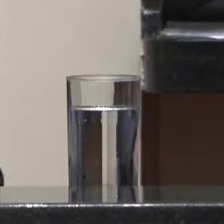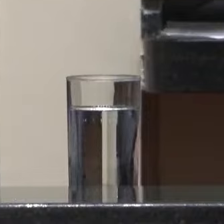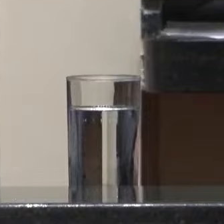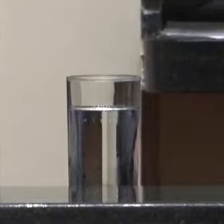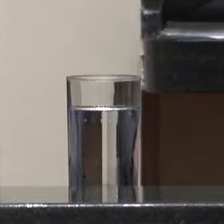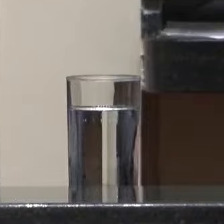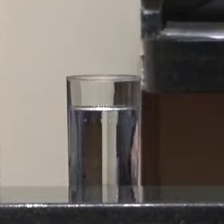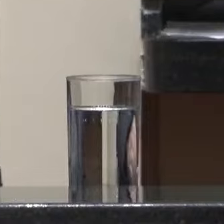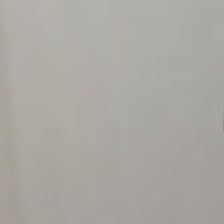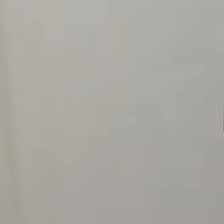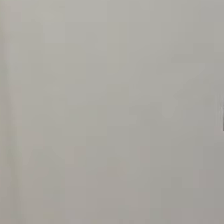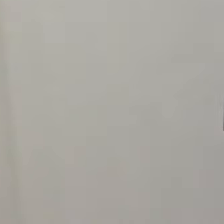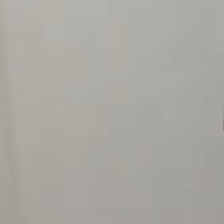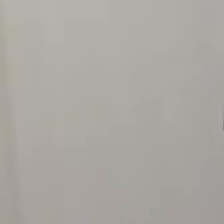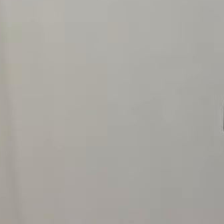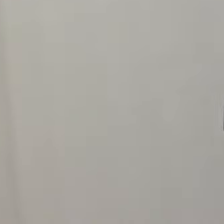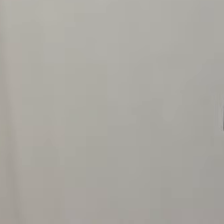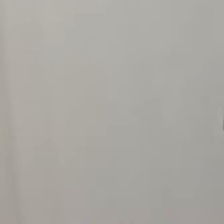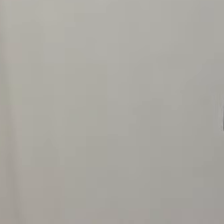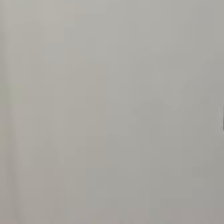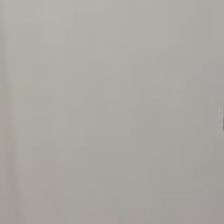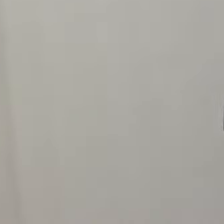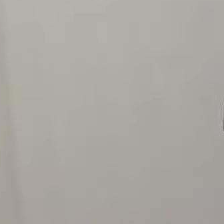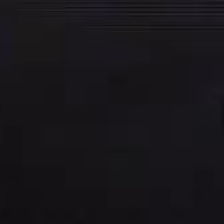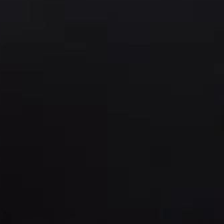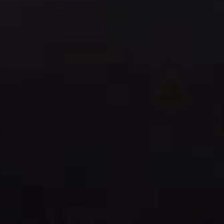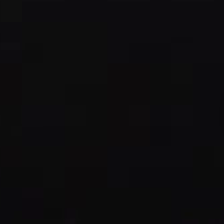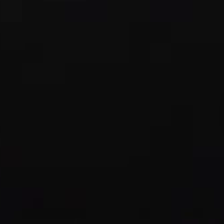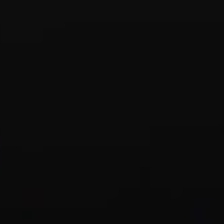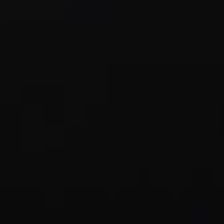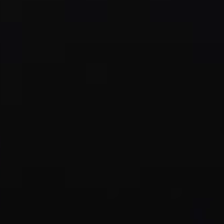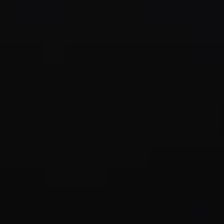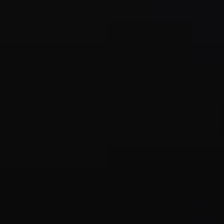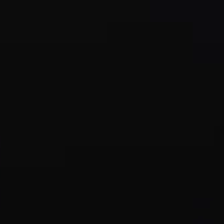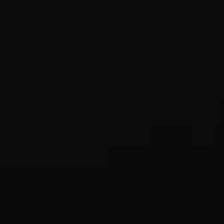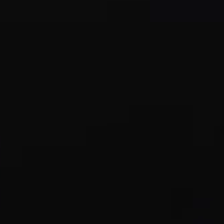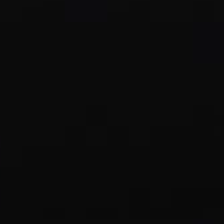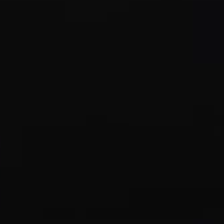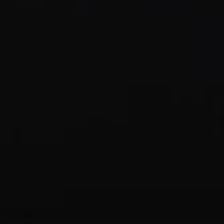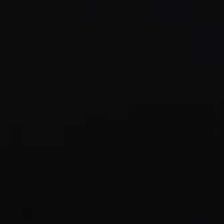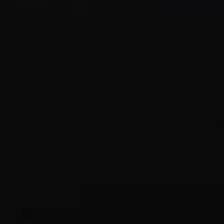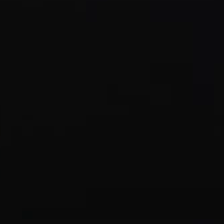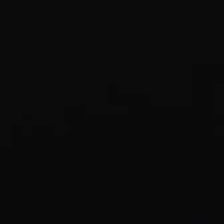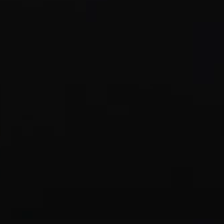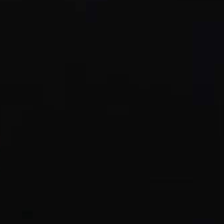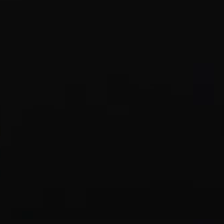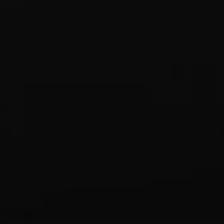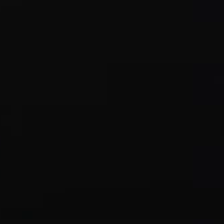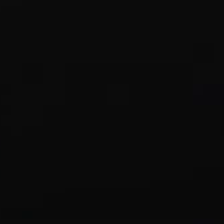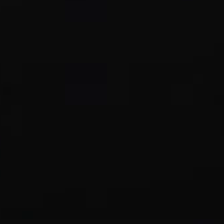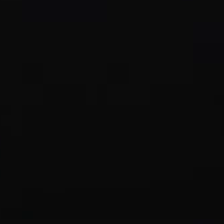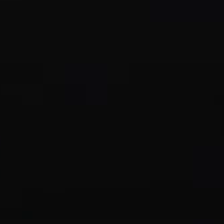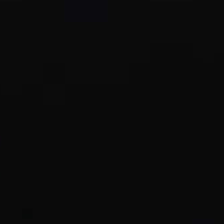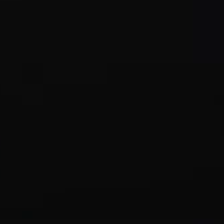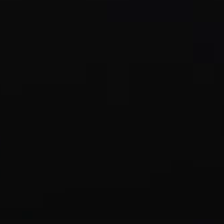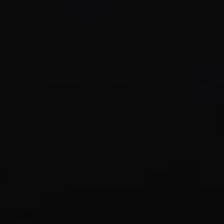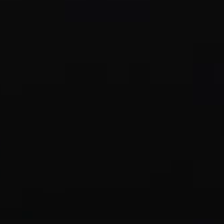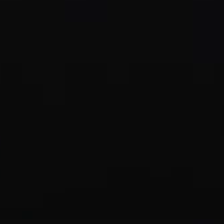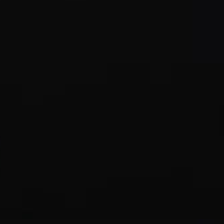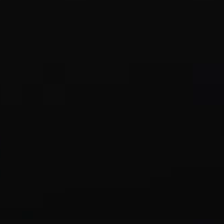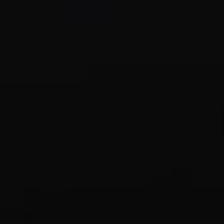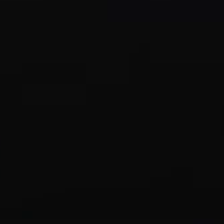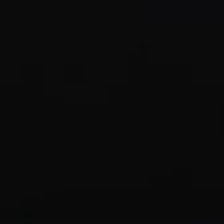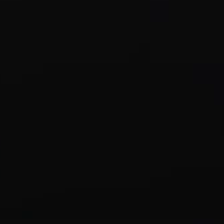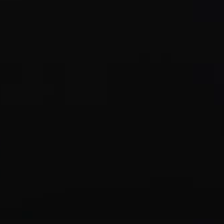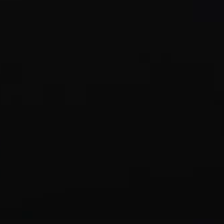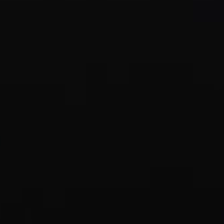Muito obrigado, senhor presidente. Eu quero cumprimentar aos colegas deputados e